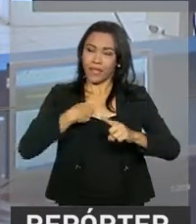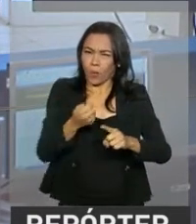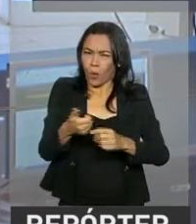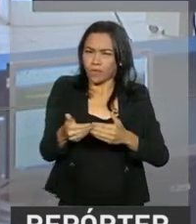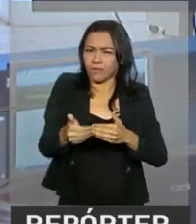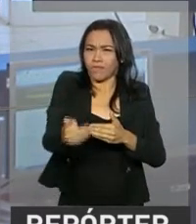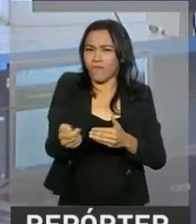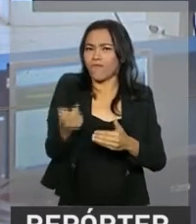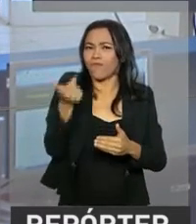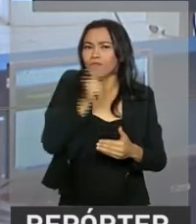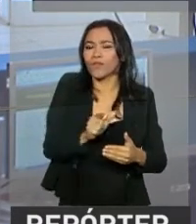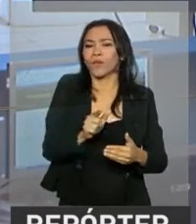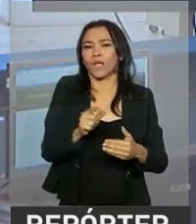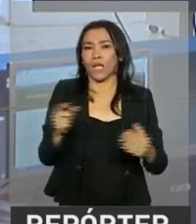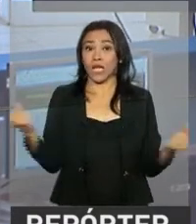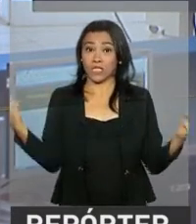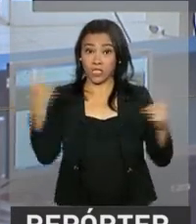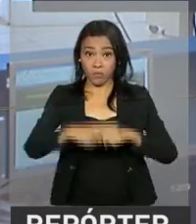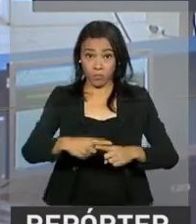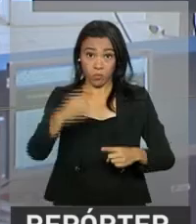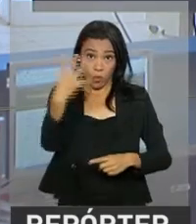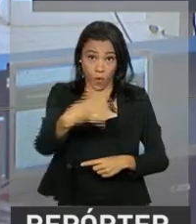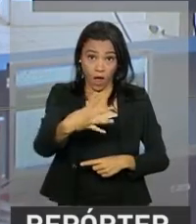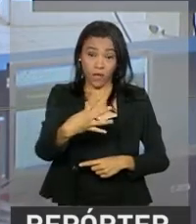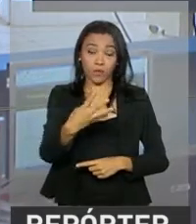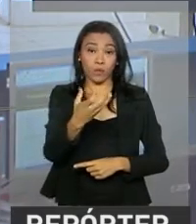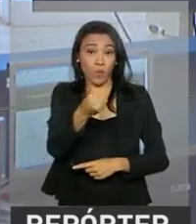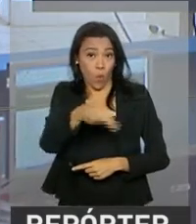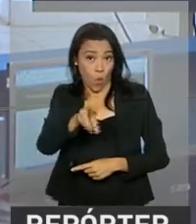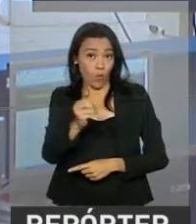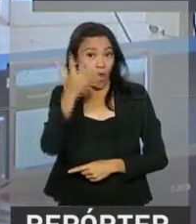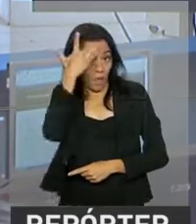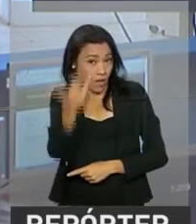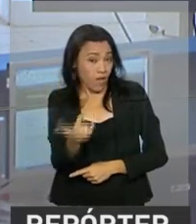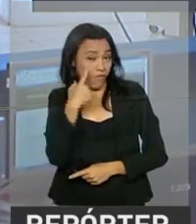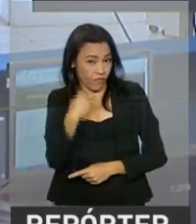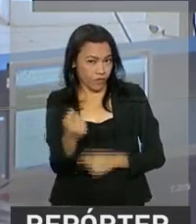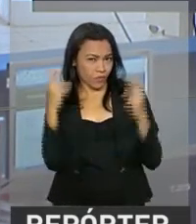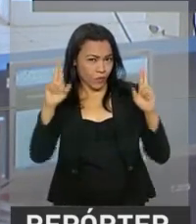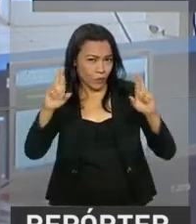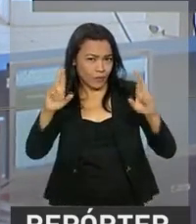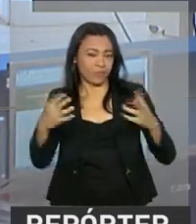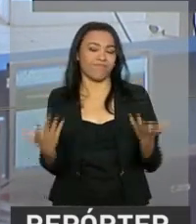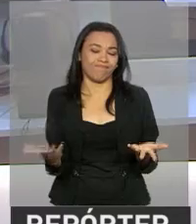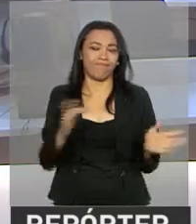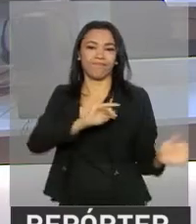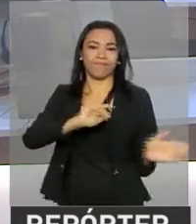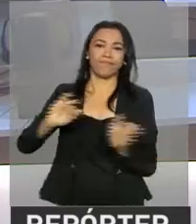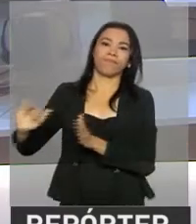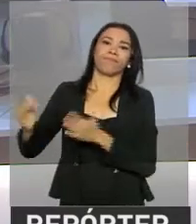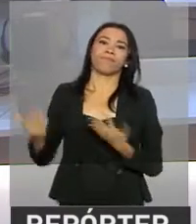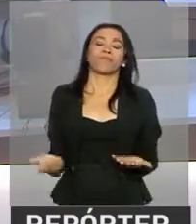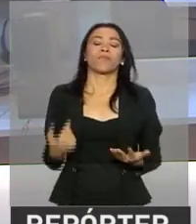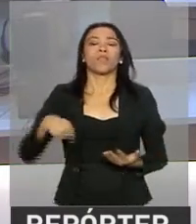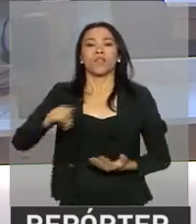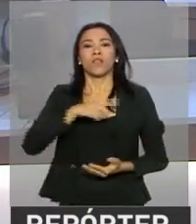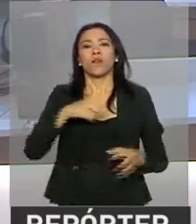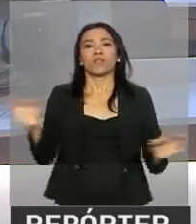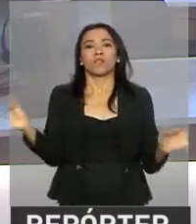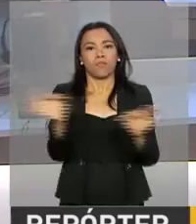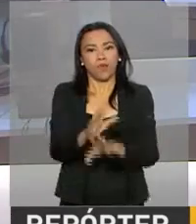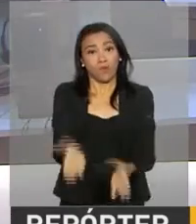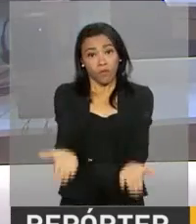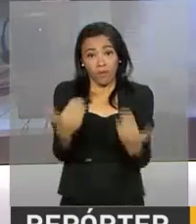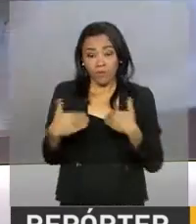tetracampeonato a disputa pelo quarto ouro seguido será amanhã vamos continuar na torcida então bom e nós ficamos